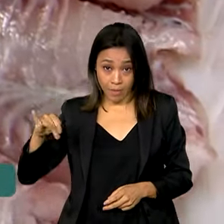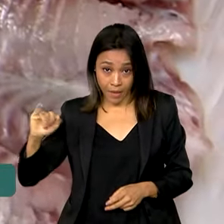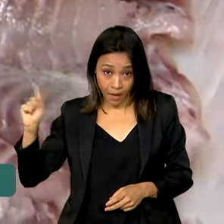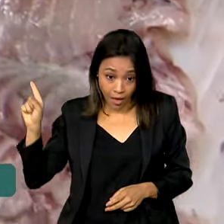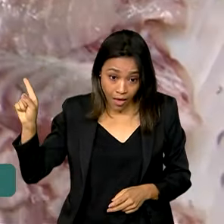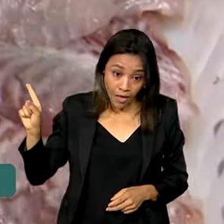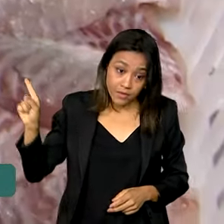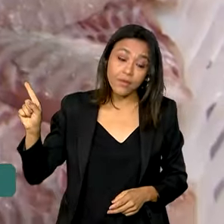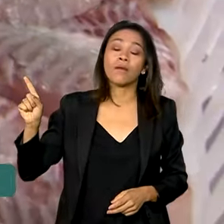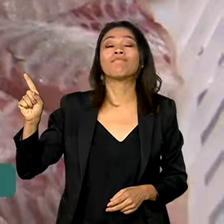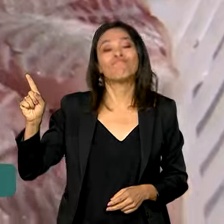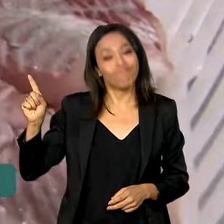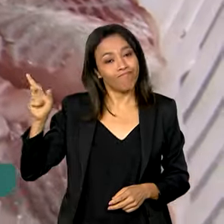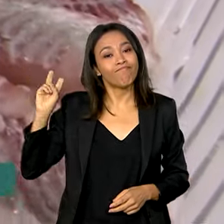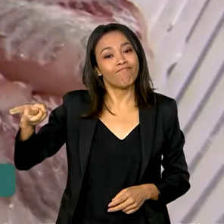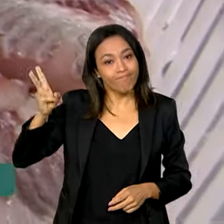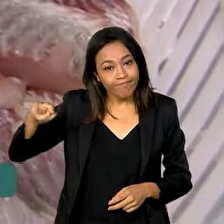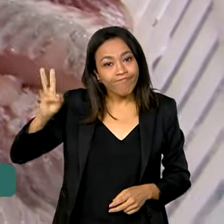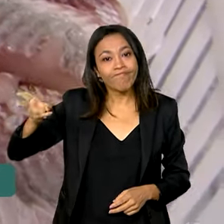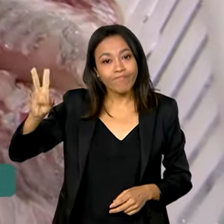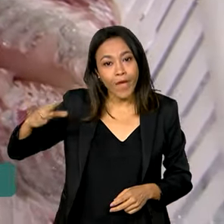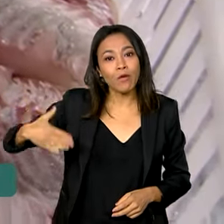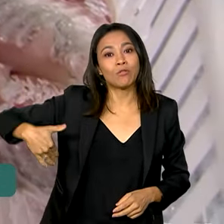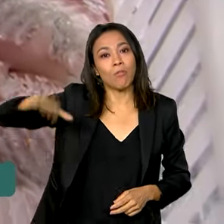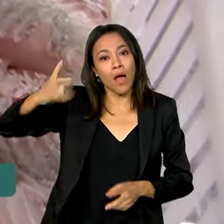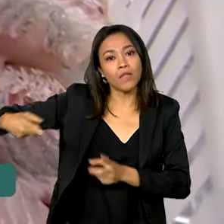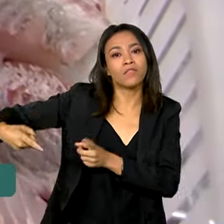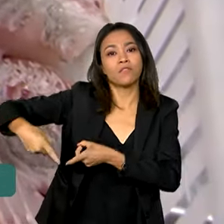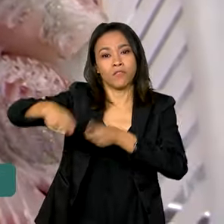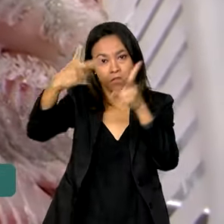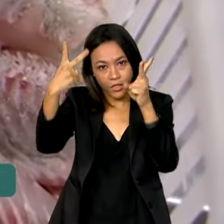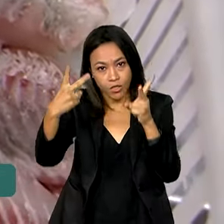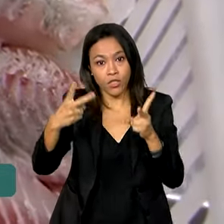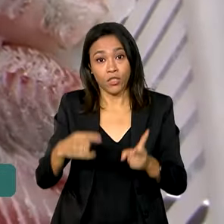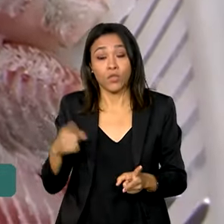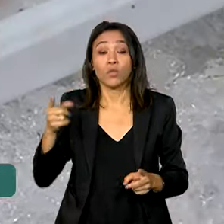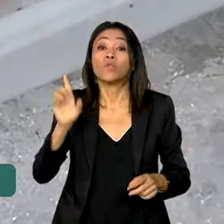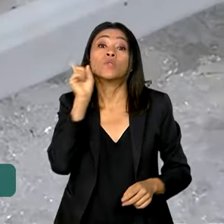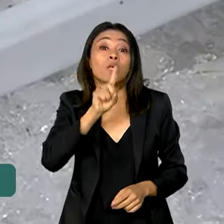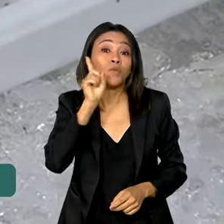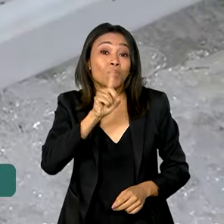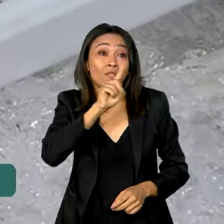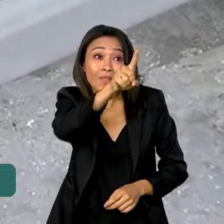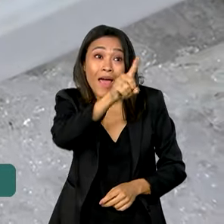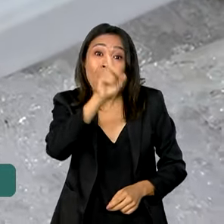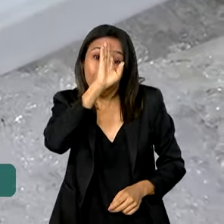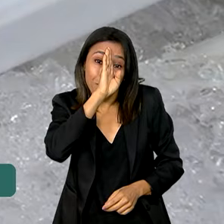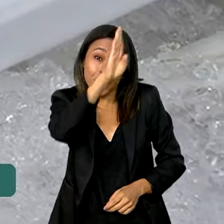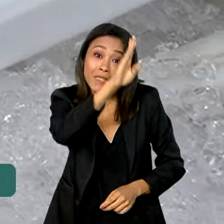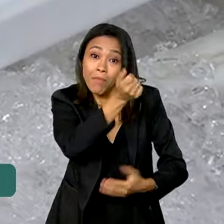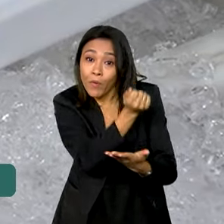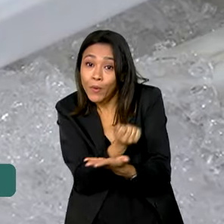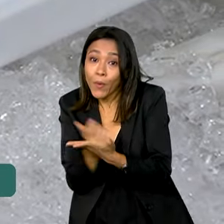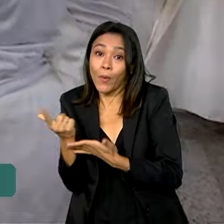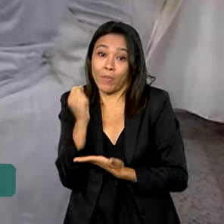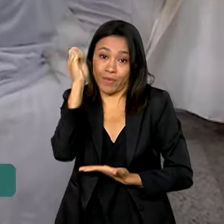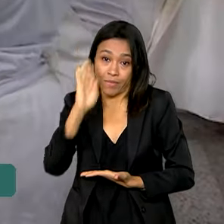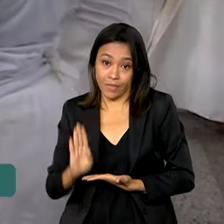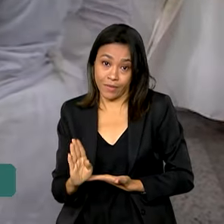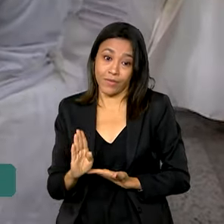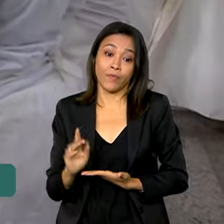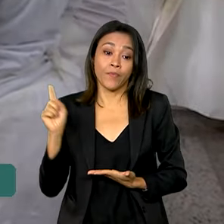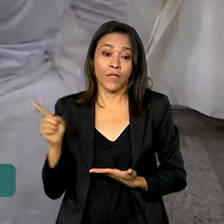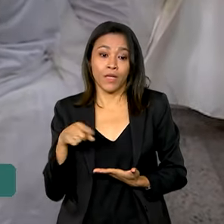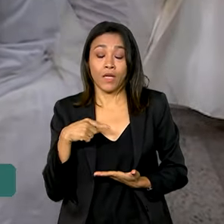refrigerados permanecem como os mais exportados, tendo os Estados Unidos como nosso principal comprador. E